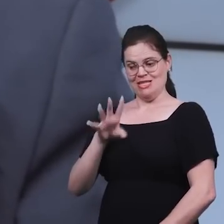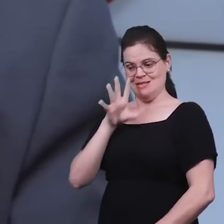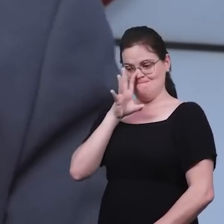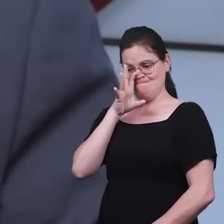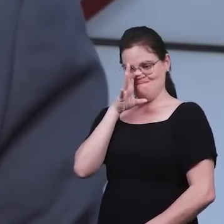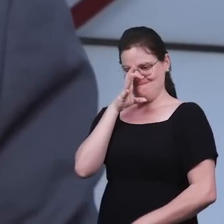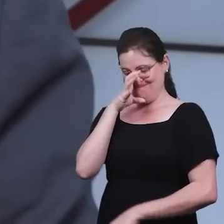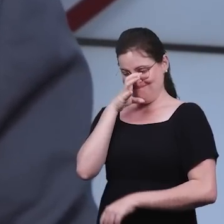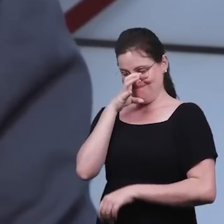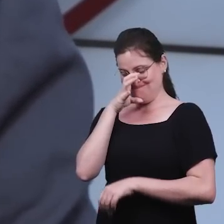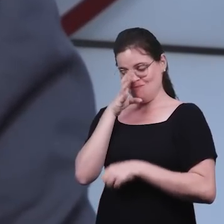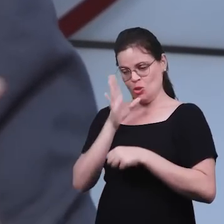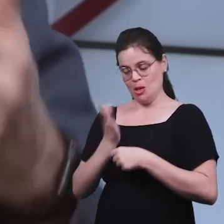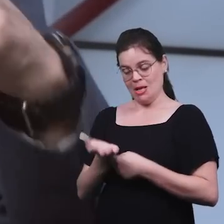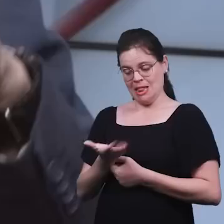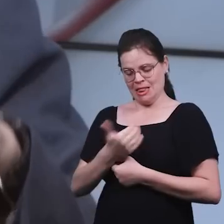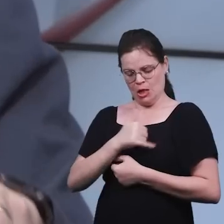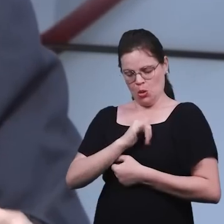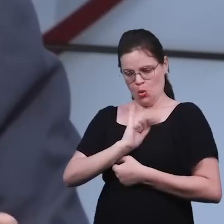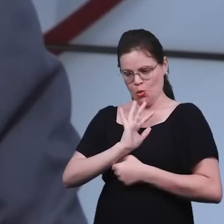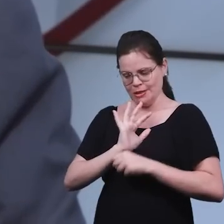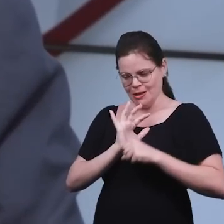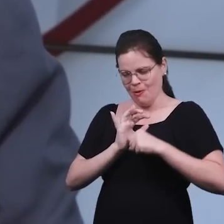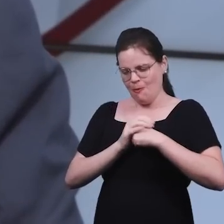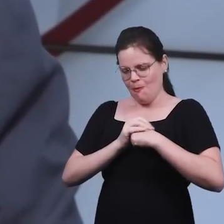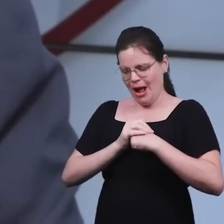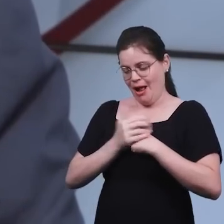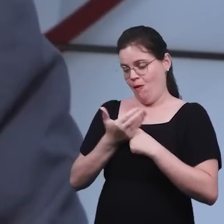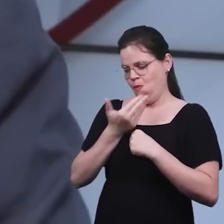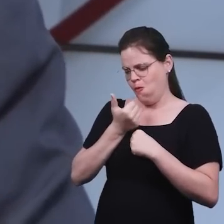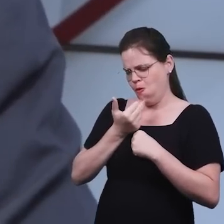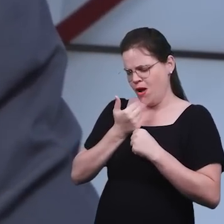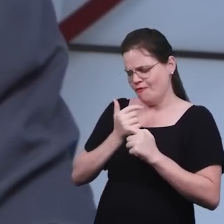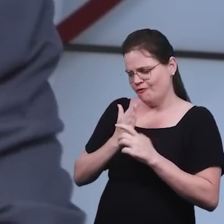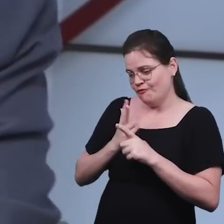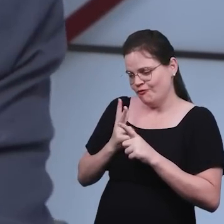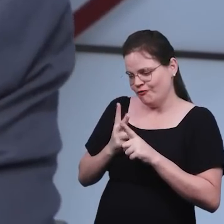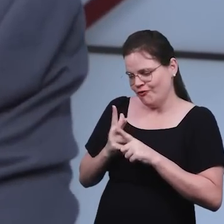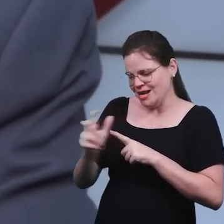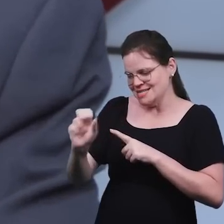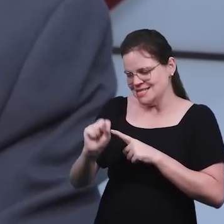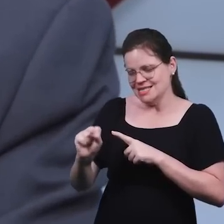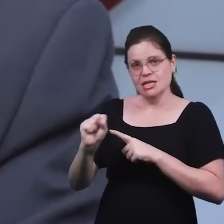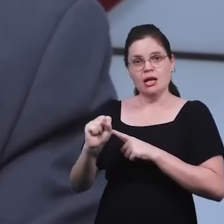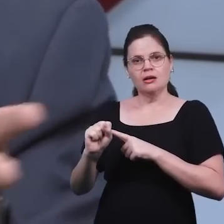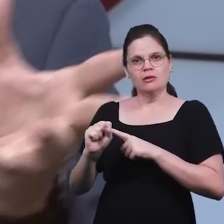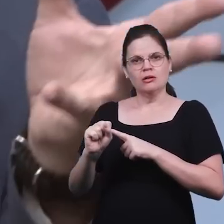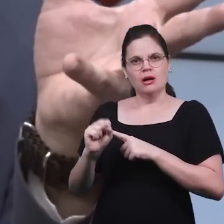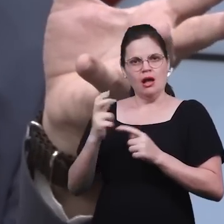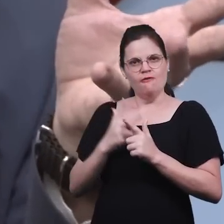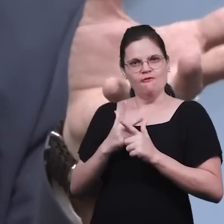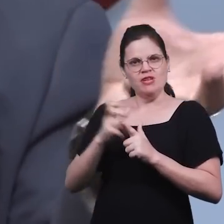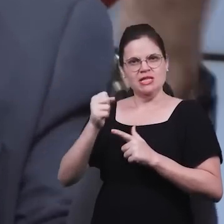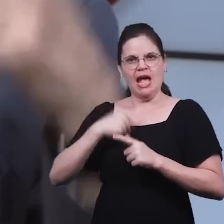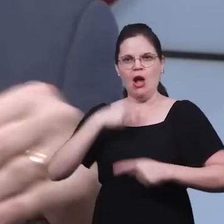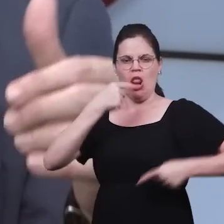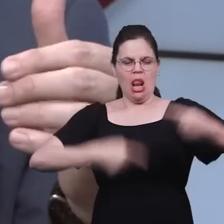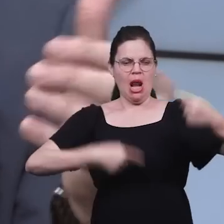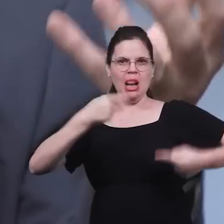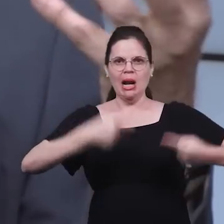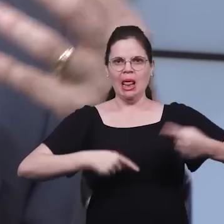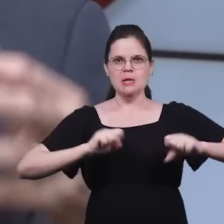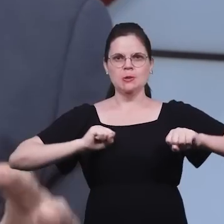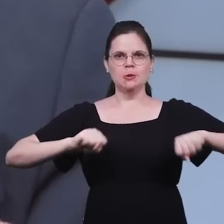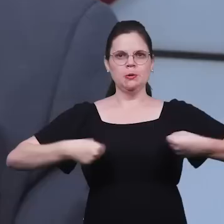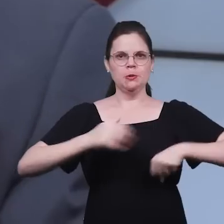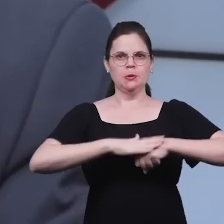que retiver, para quem permanecer firme, para o que vencer. Mas vencer não é com argumento,